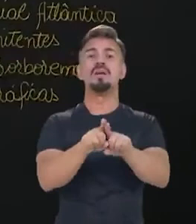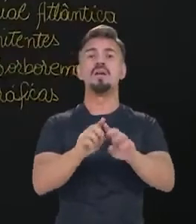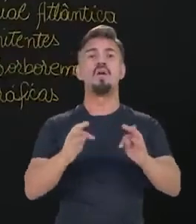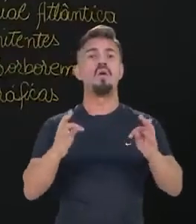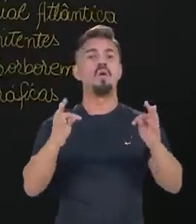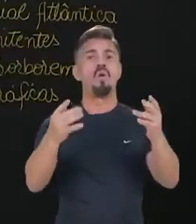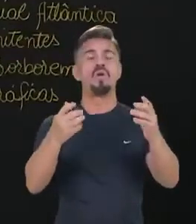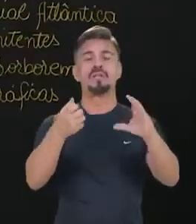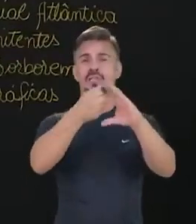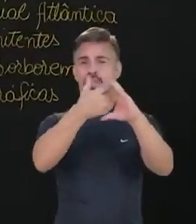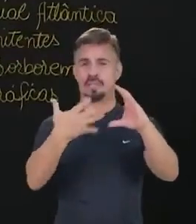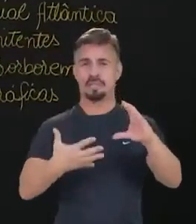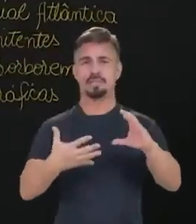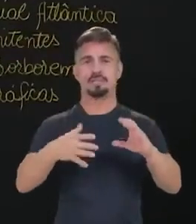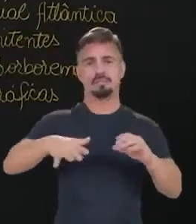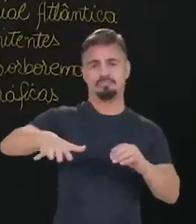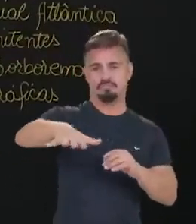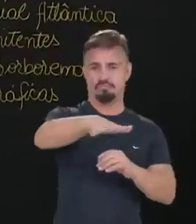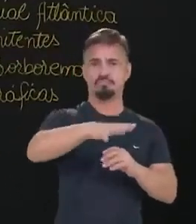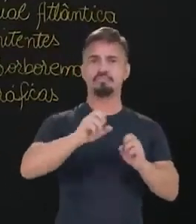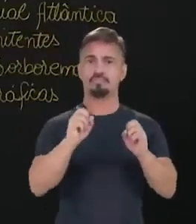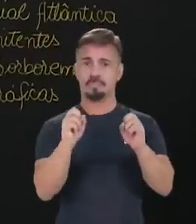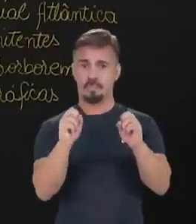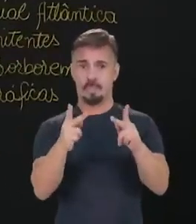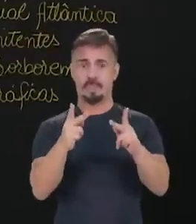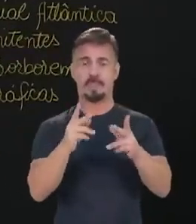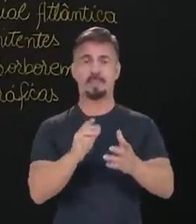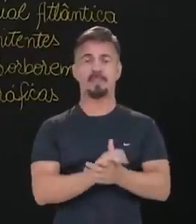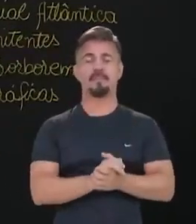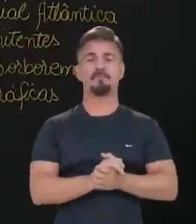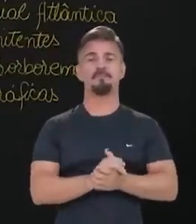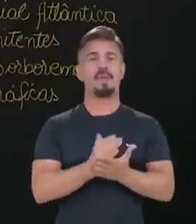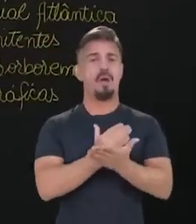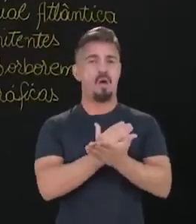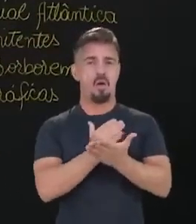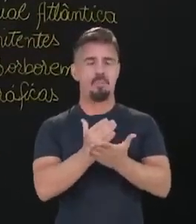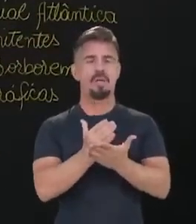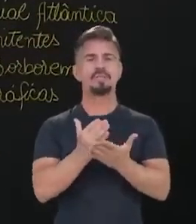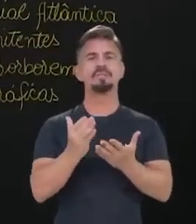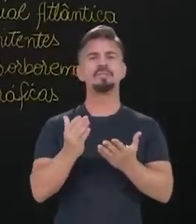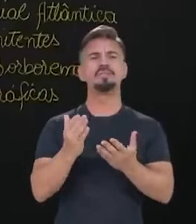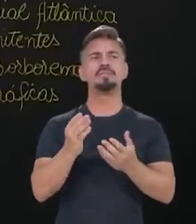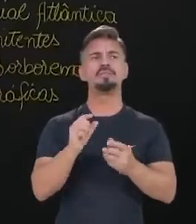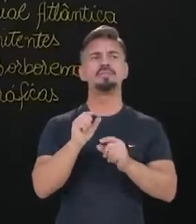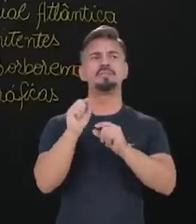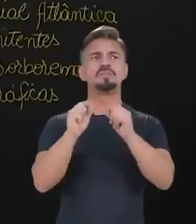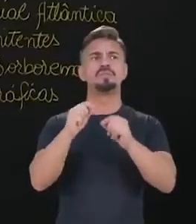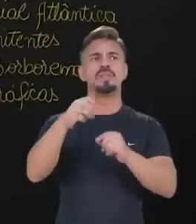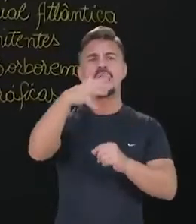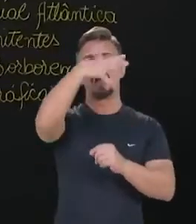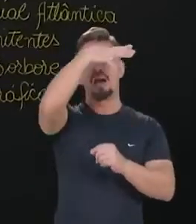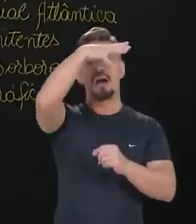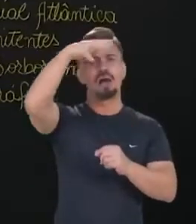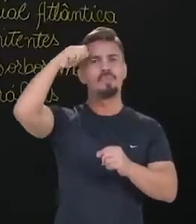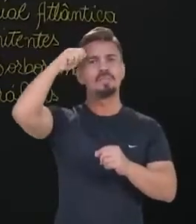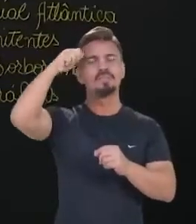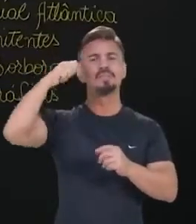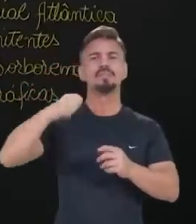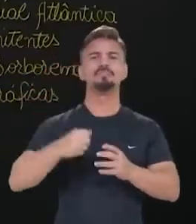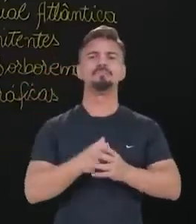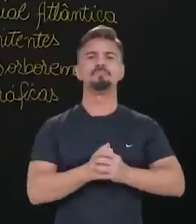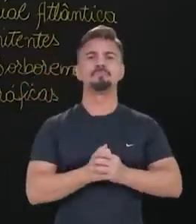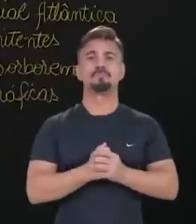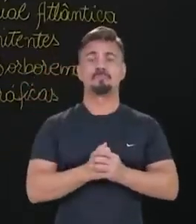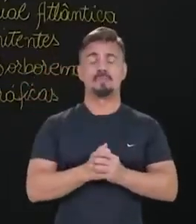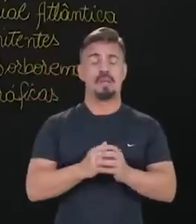todas as outras características físicas, ok? Então, vamos começar então falando da Amazônia. A